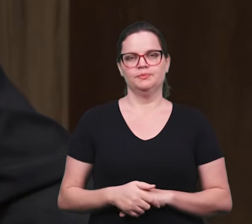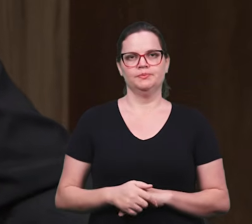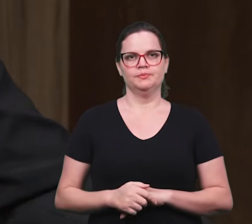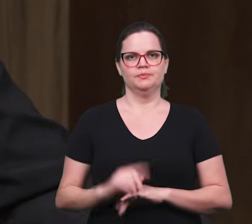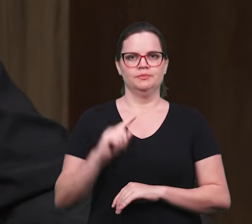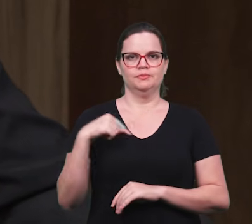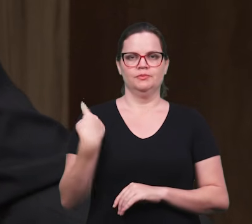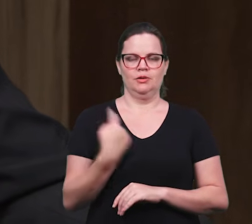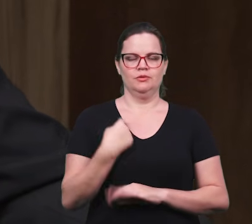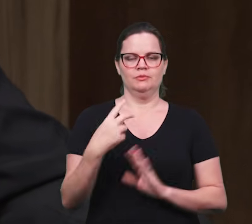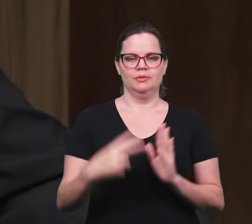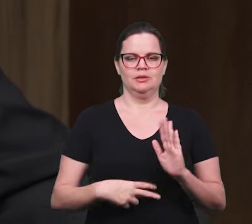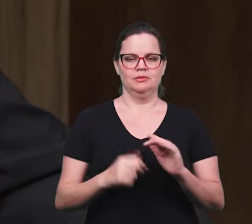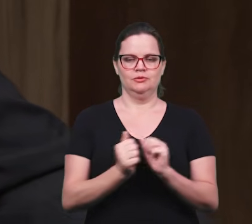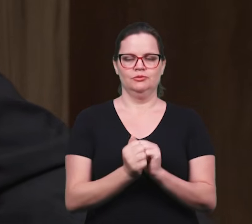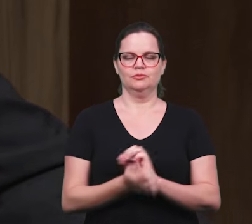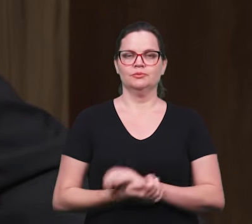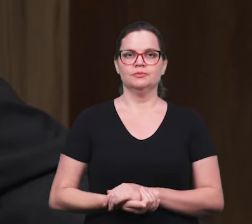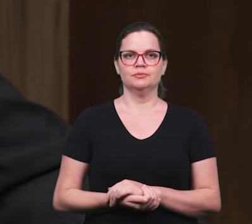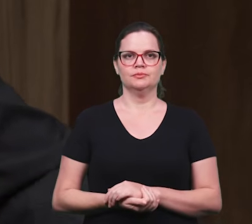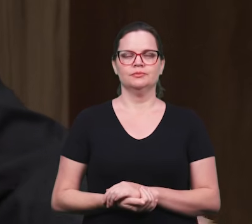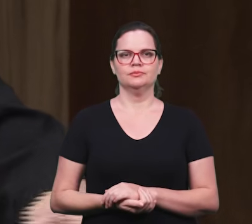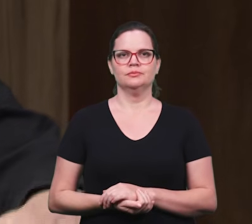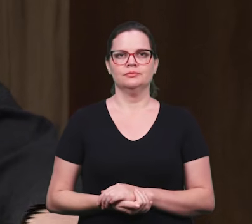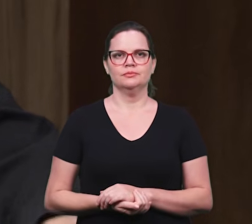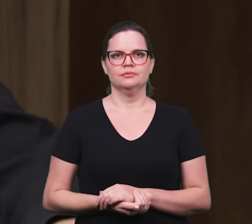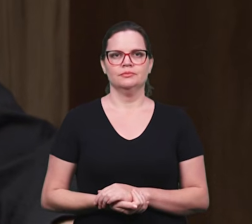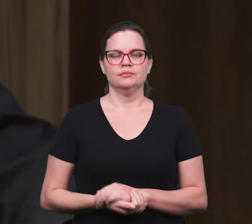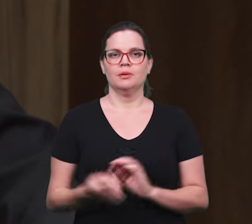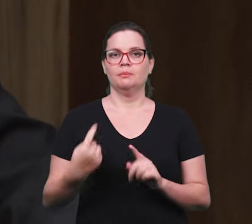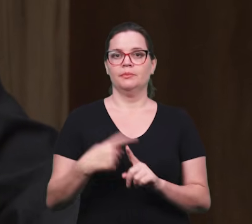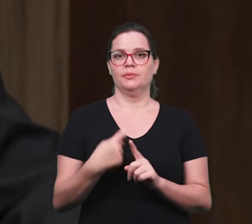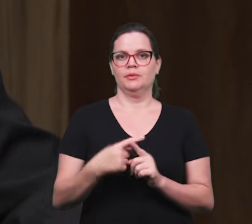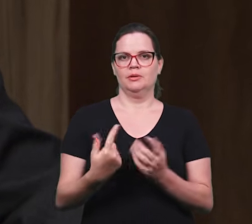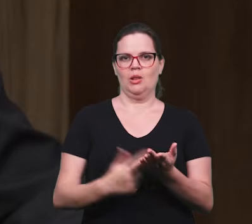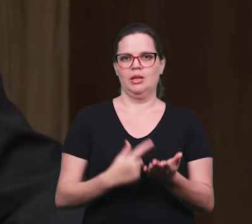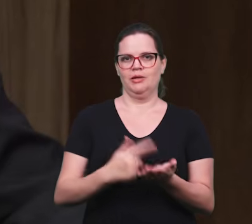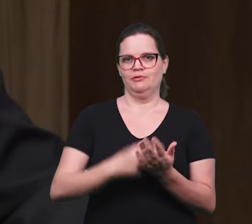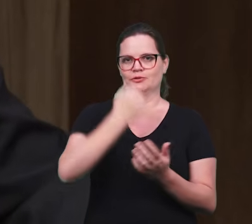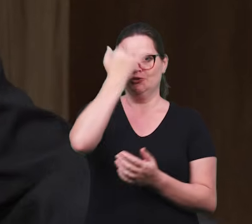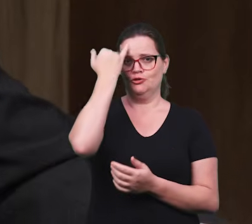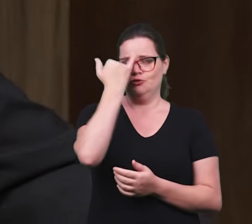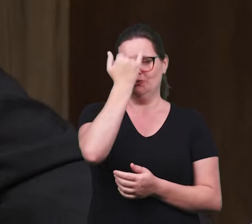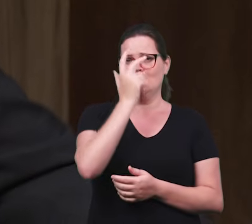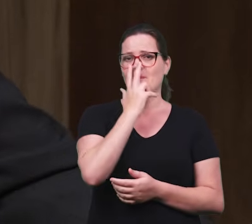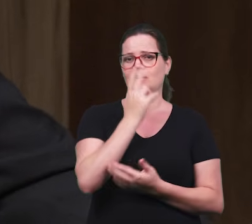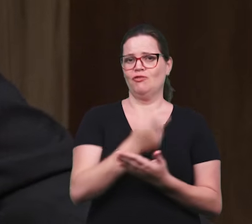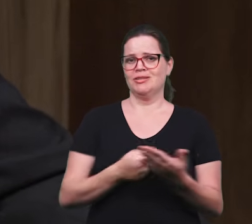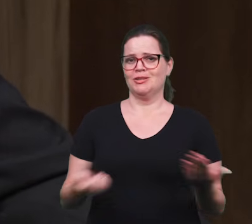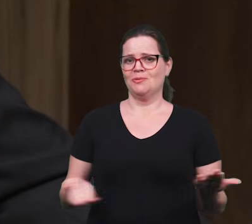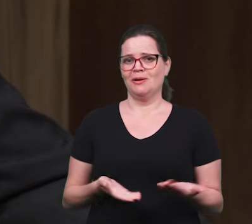vamos repetir aqui, é o que nós comentamos no episódio anterior. A carta de Judas ela é muito atual.